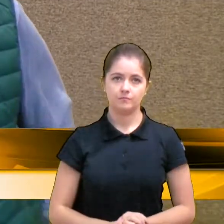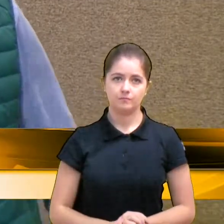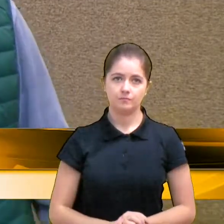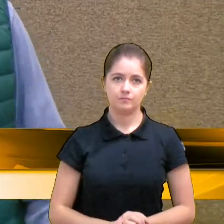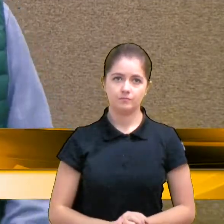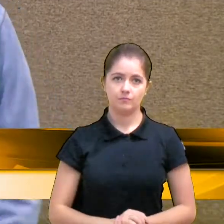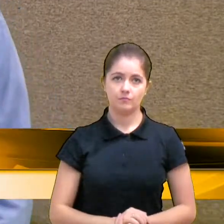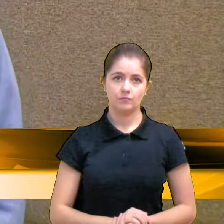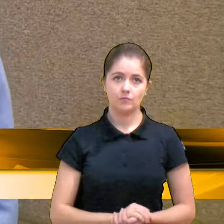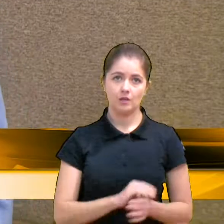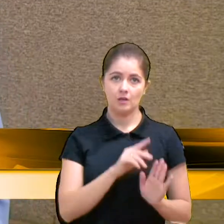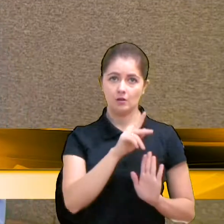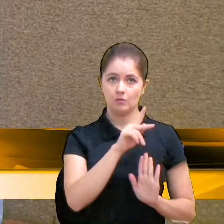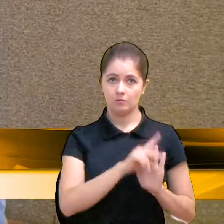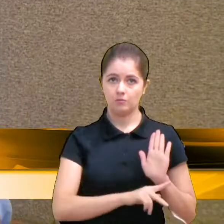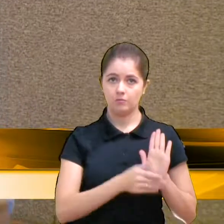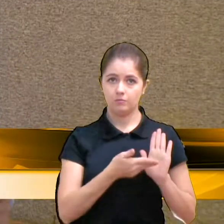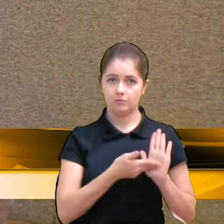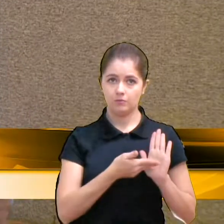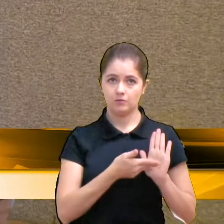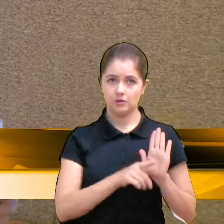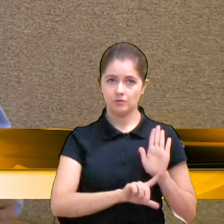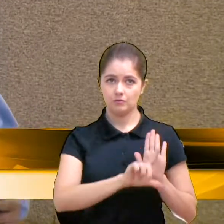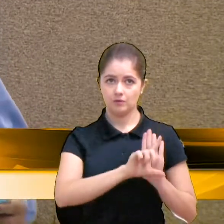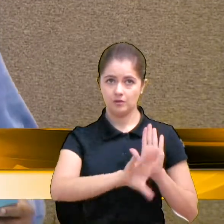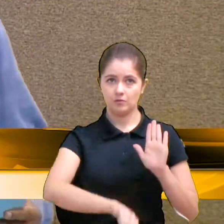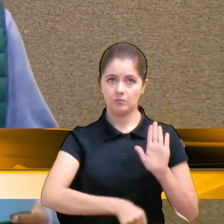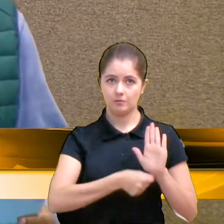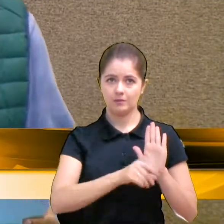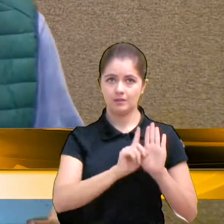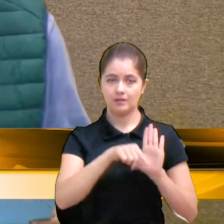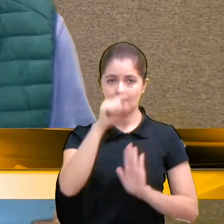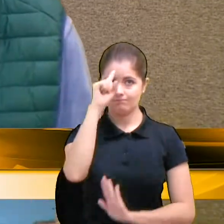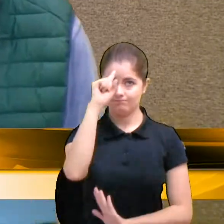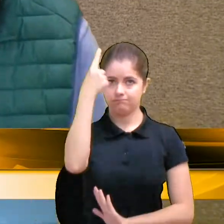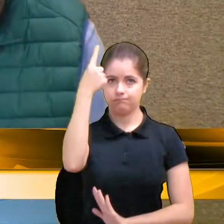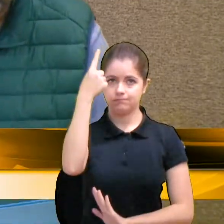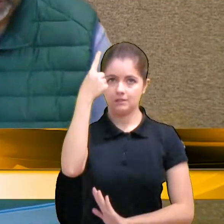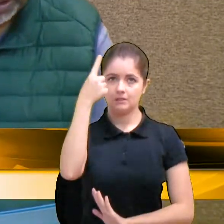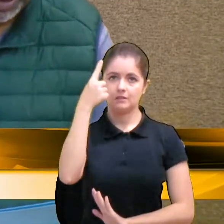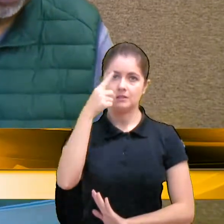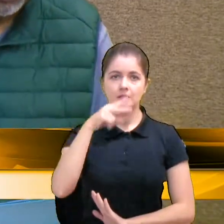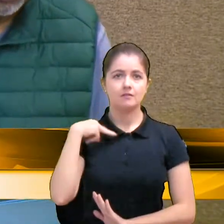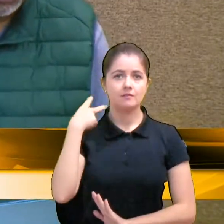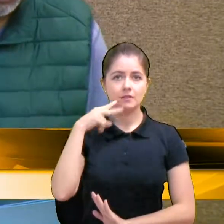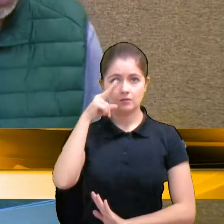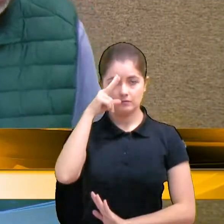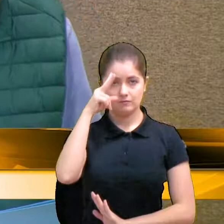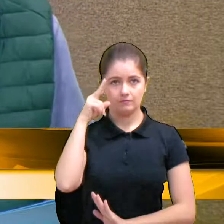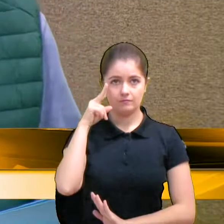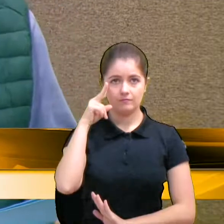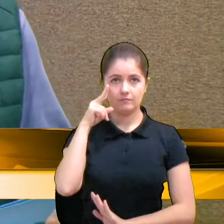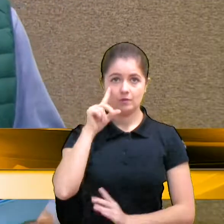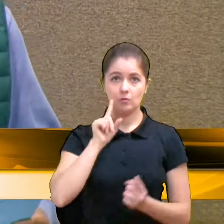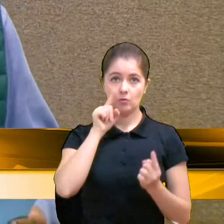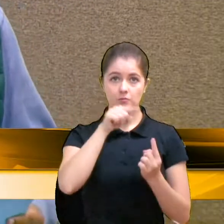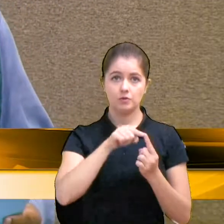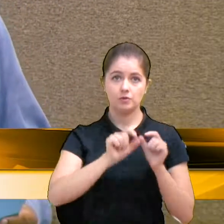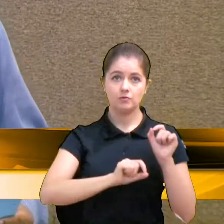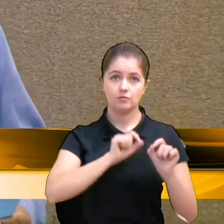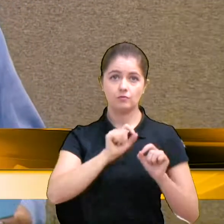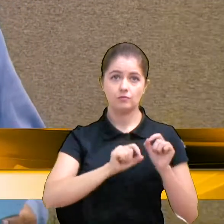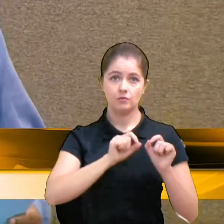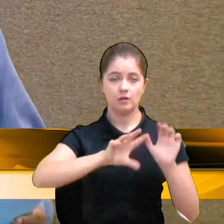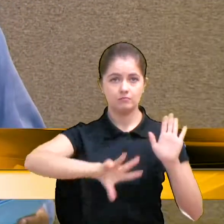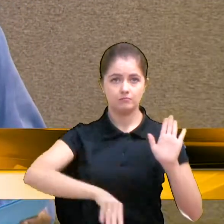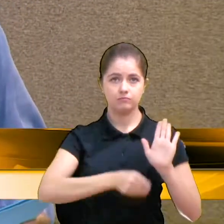presente projeto de lei complementar é de autoria do vereador Velocino Ues e visa acrescer dispositivos na lei